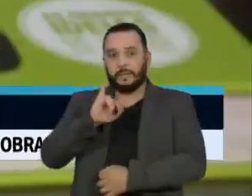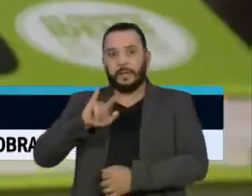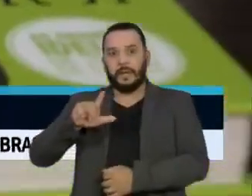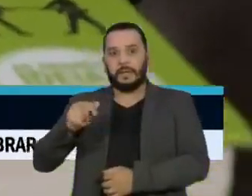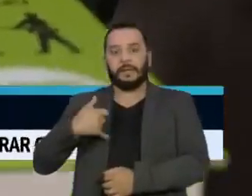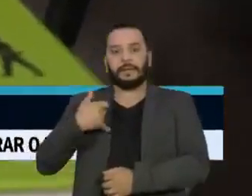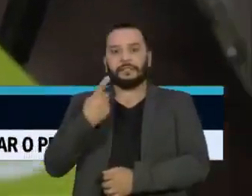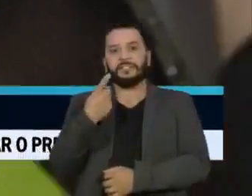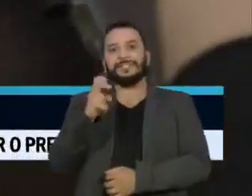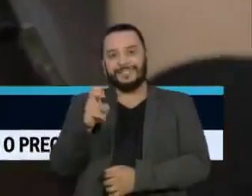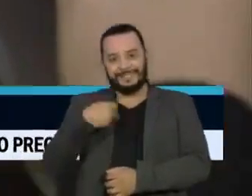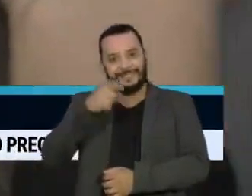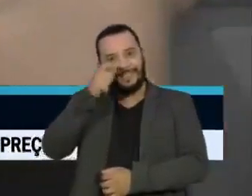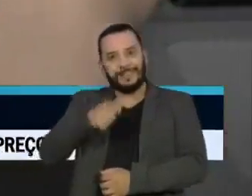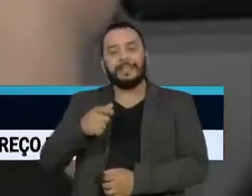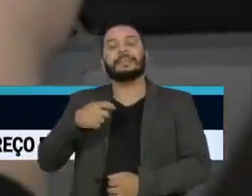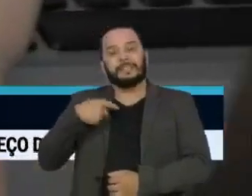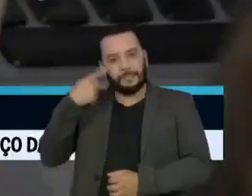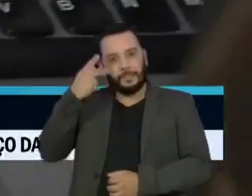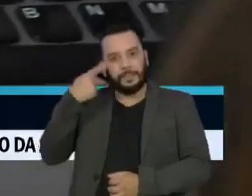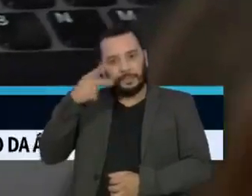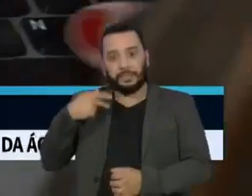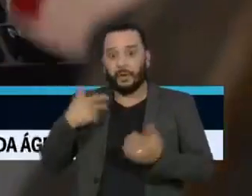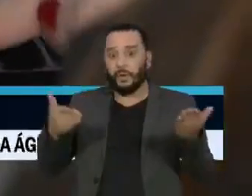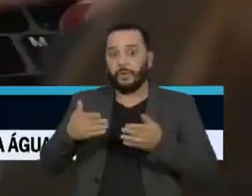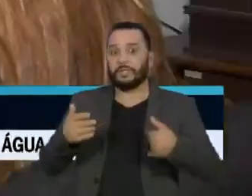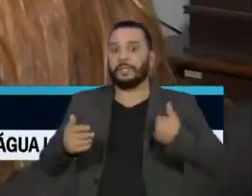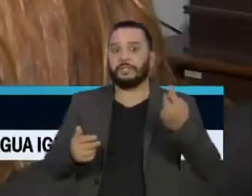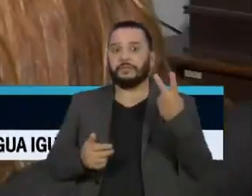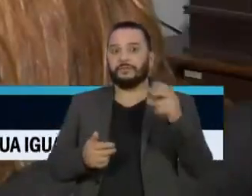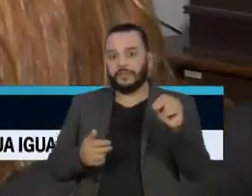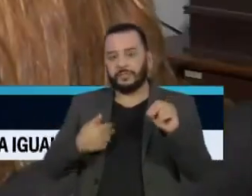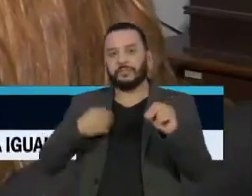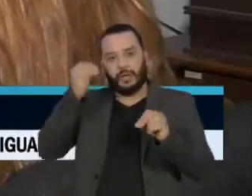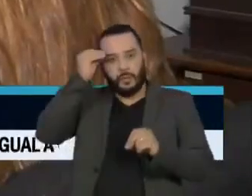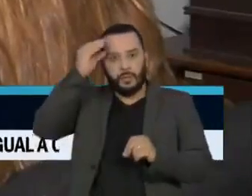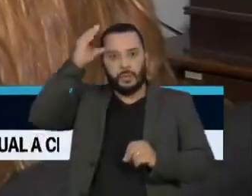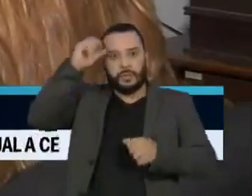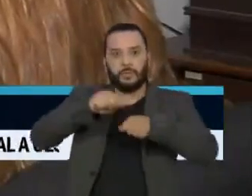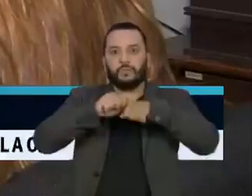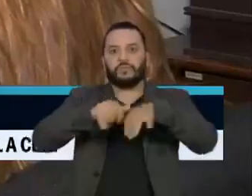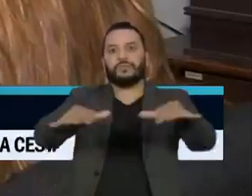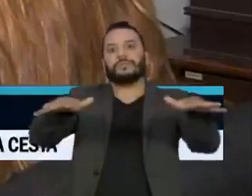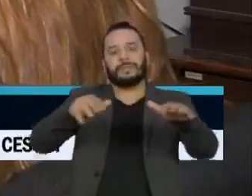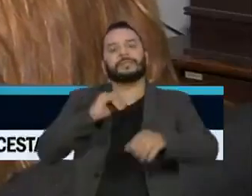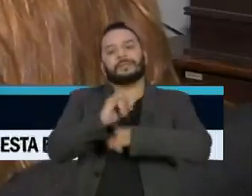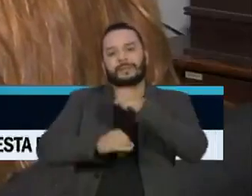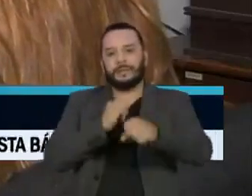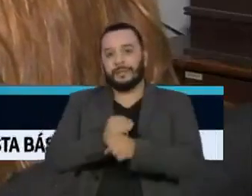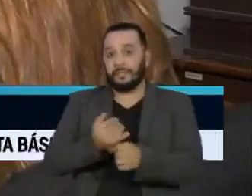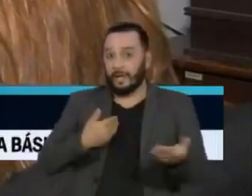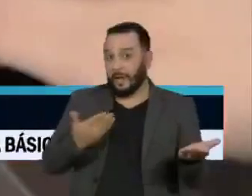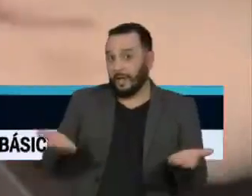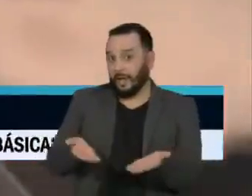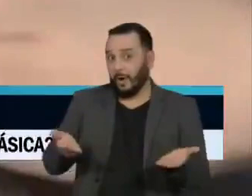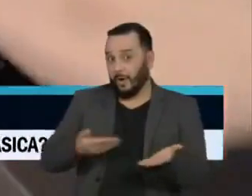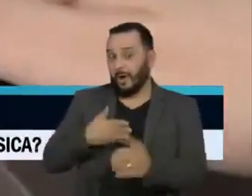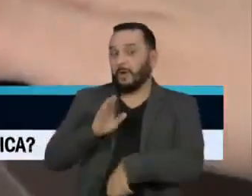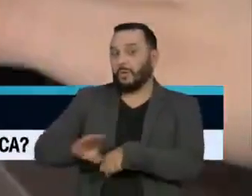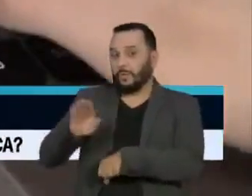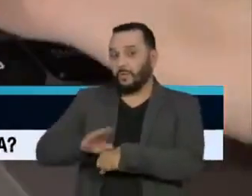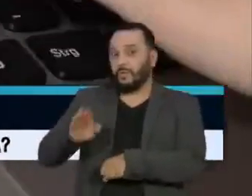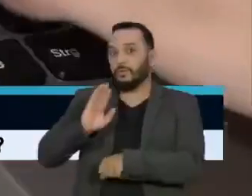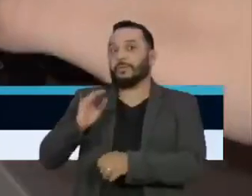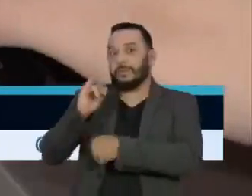idade. Hoje, aos 20, já passa o conhecimento que tem pela internet. Nesse ano, fez até um curso online de políticas municipais para